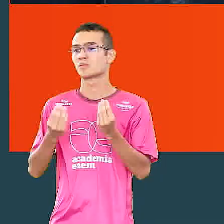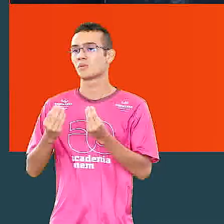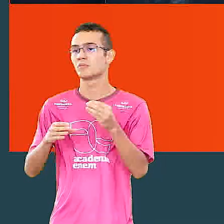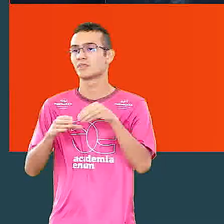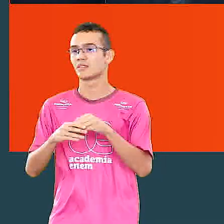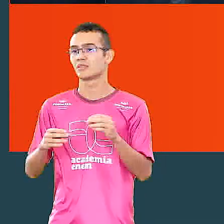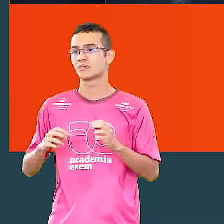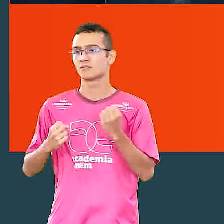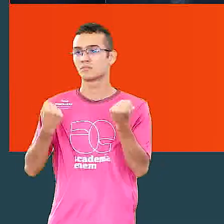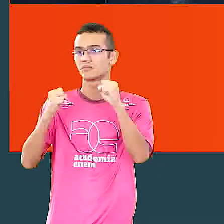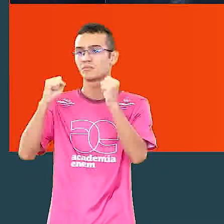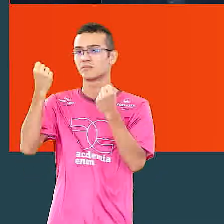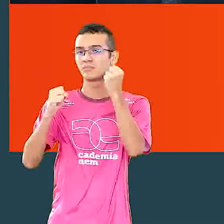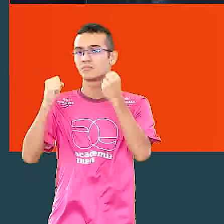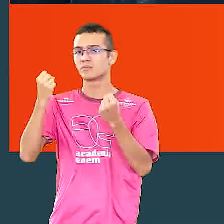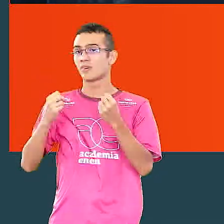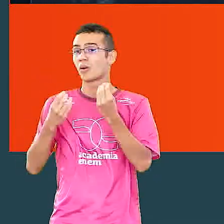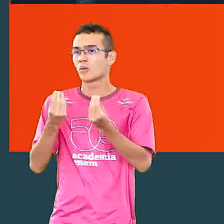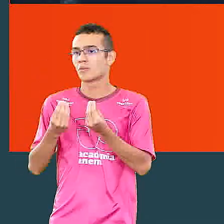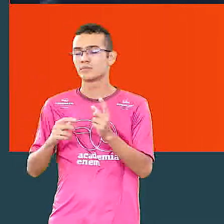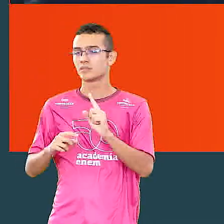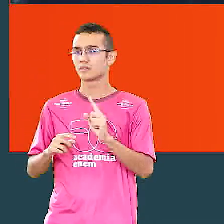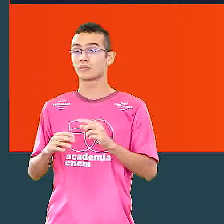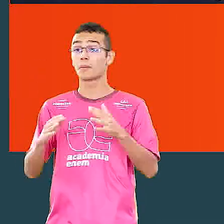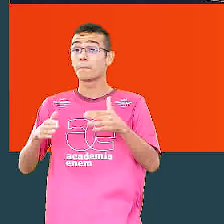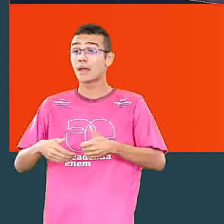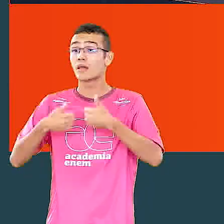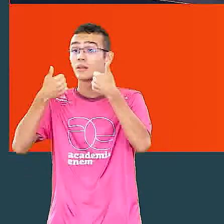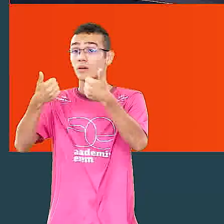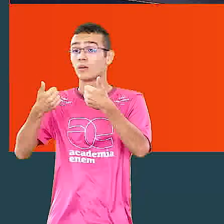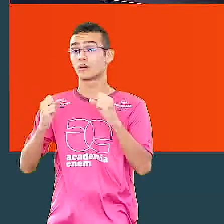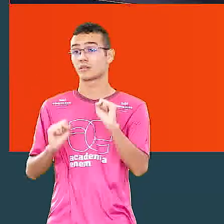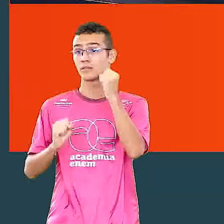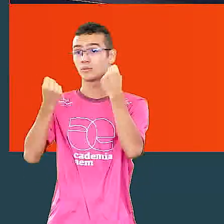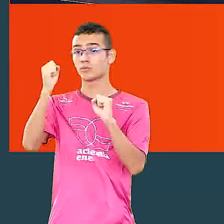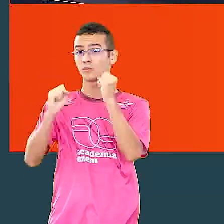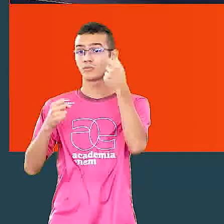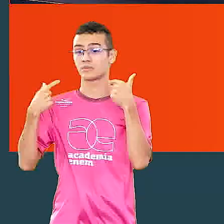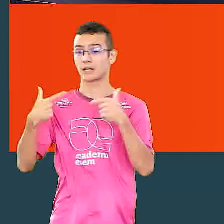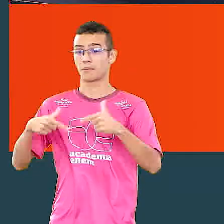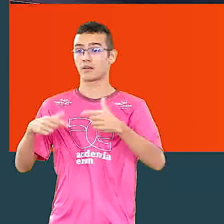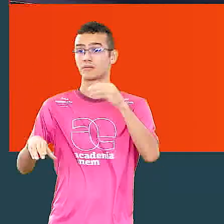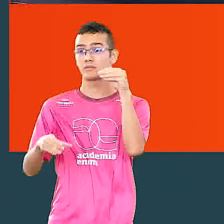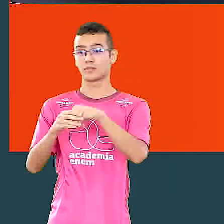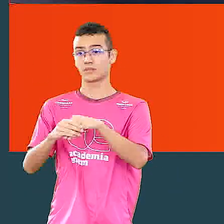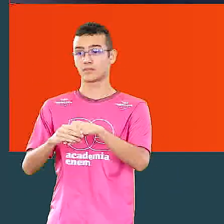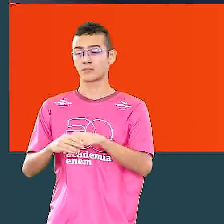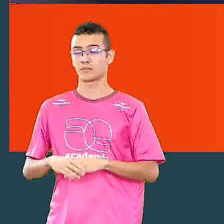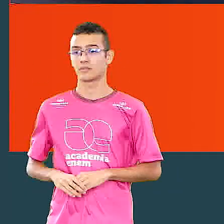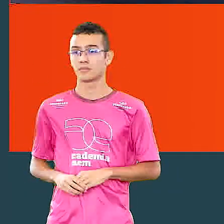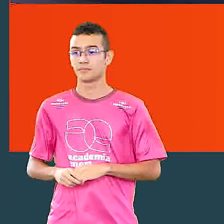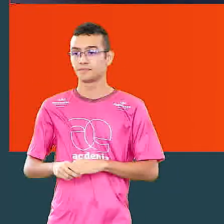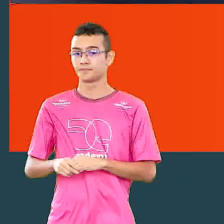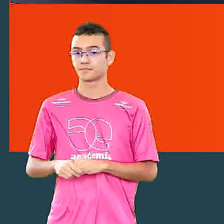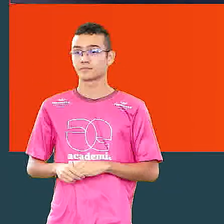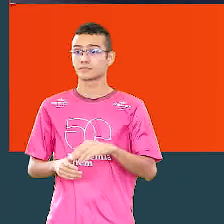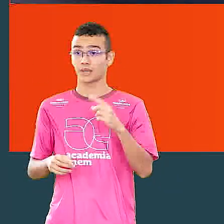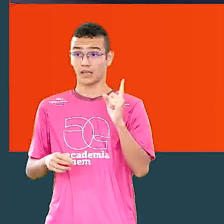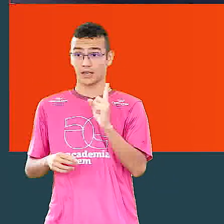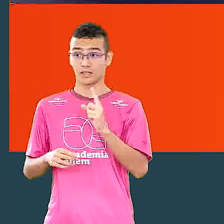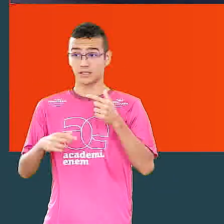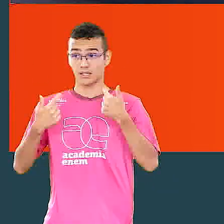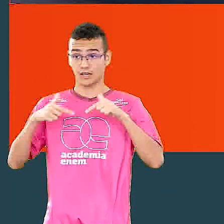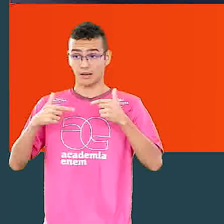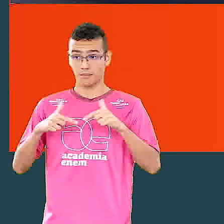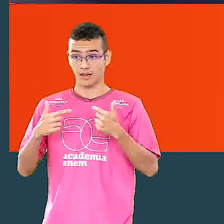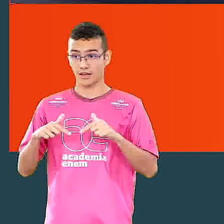não quero aquele velho trabalho. O trabalho doméstico que o item A está falando Ele é um trabalho que não desenvolveu da forma como